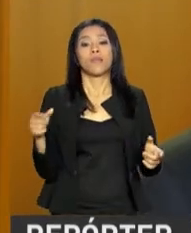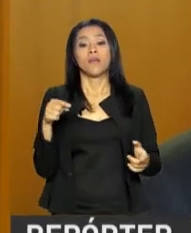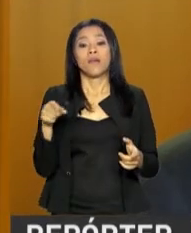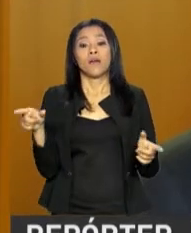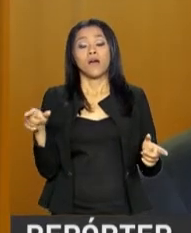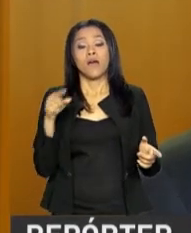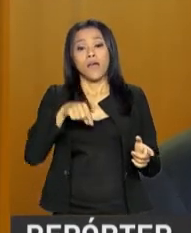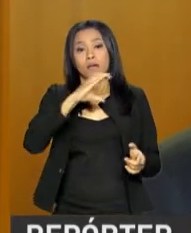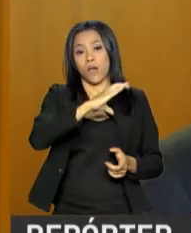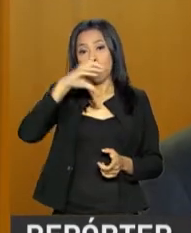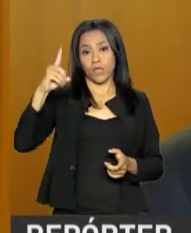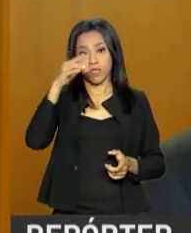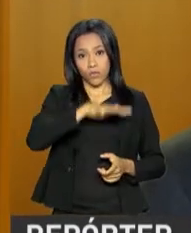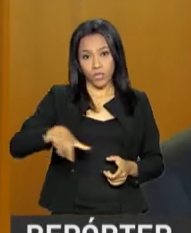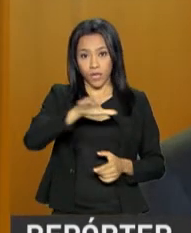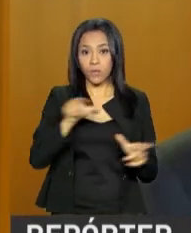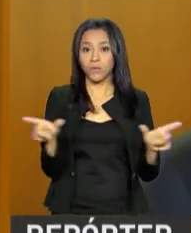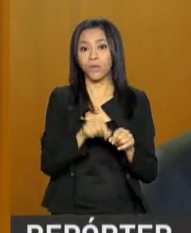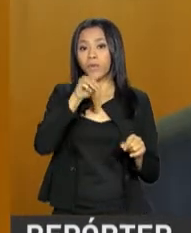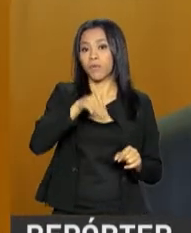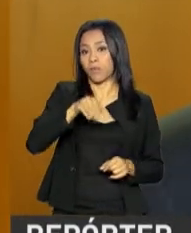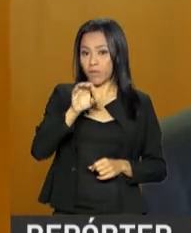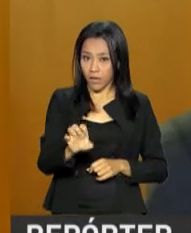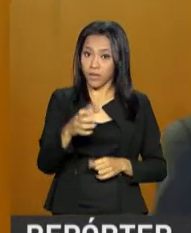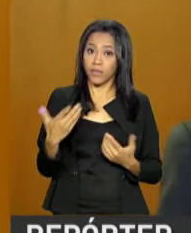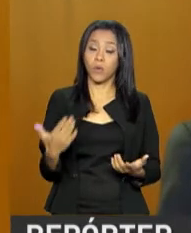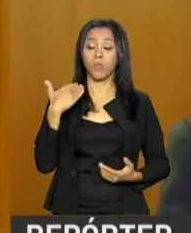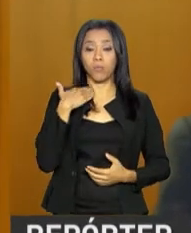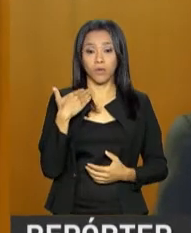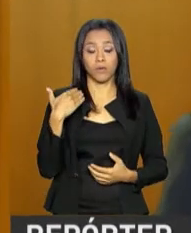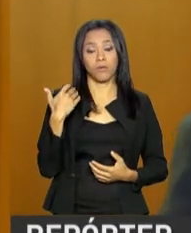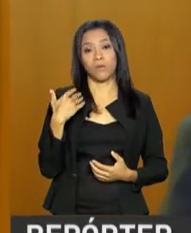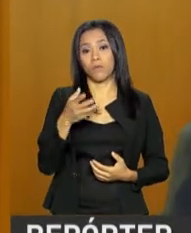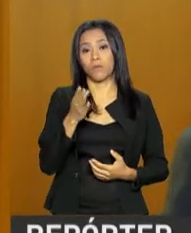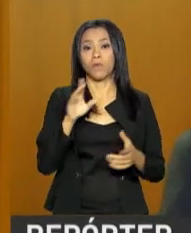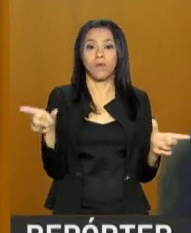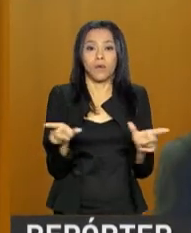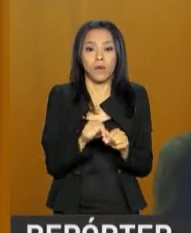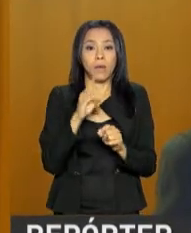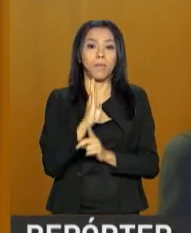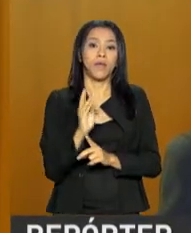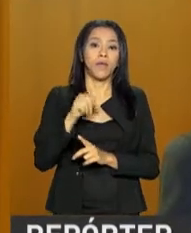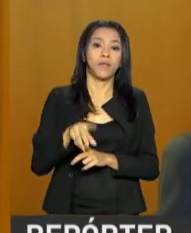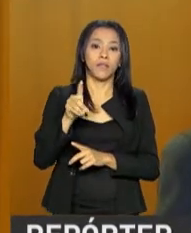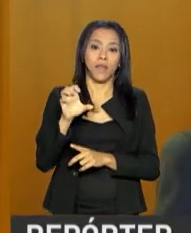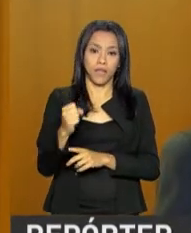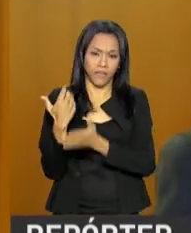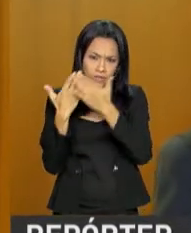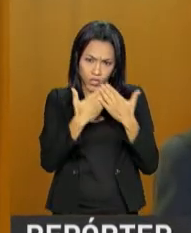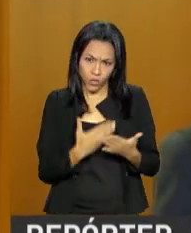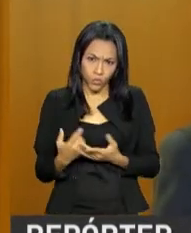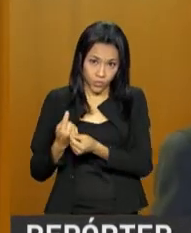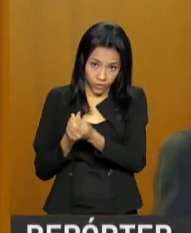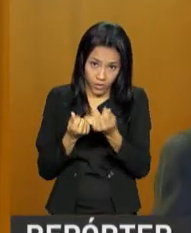coordenação geral ea governança do processo obedece vai fazer os estudos tradicionais de estudos econômico financeiros e alguns outros estudos